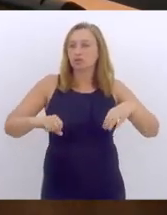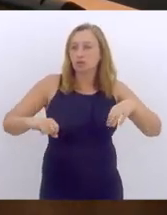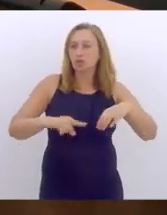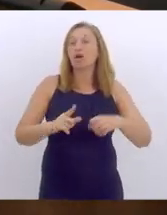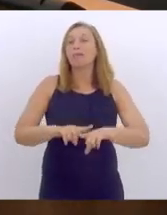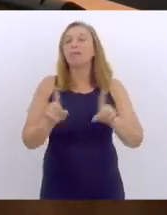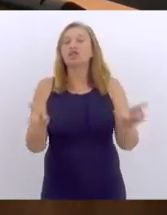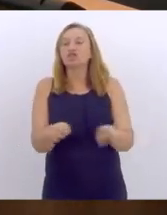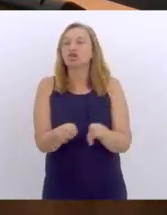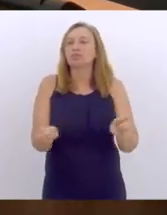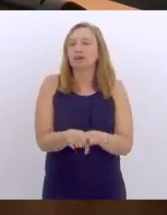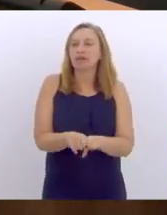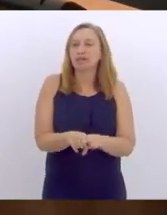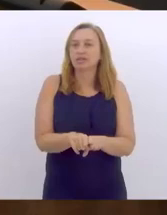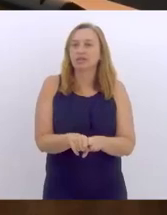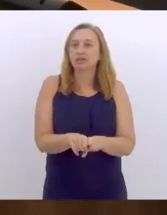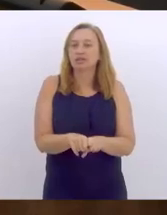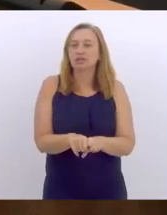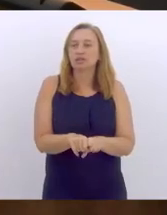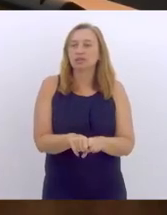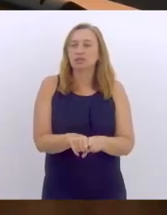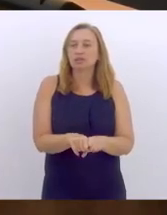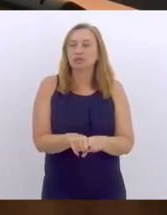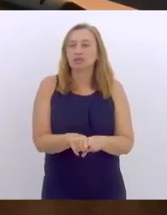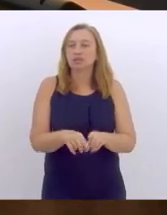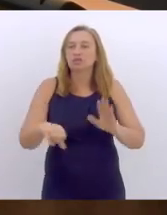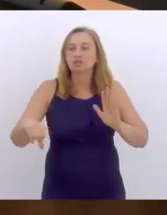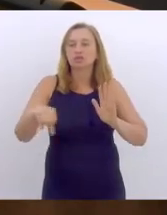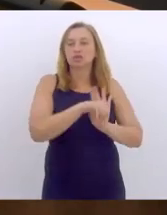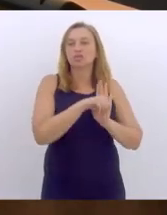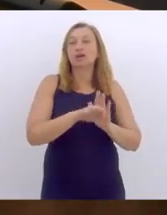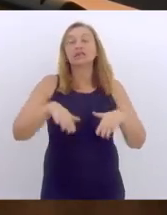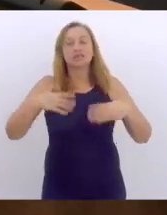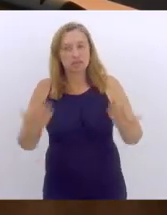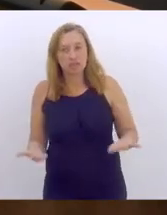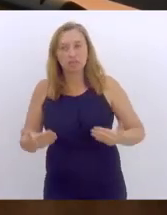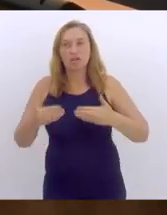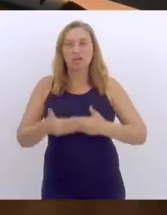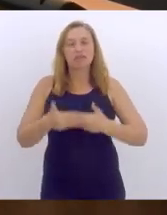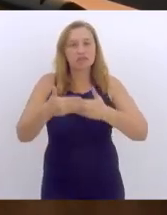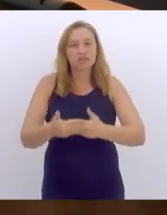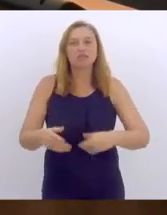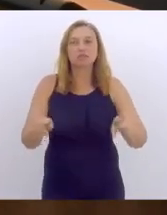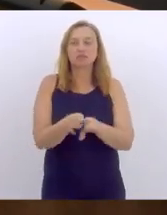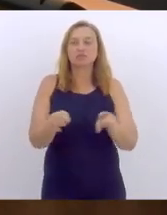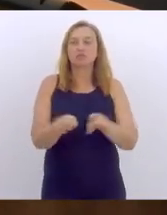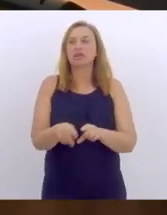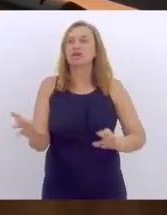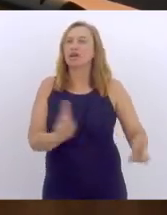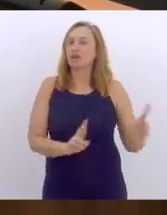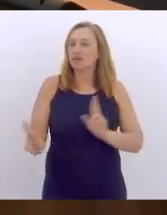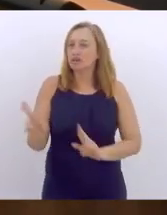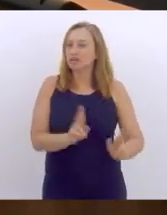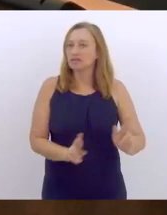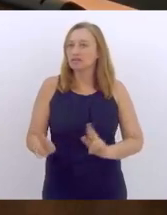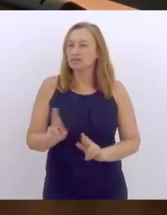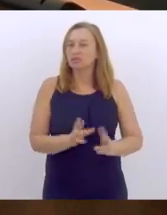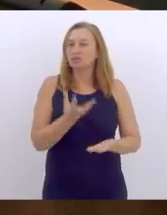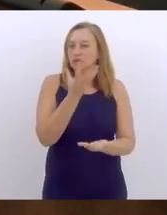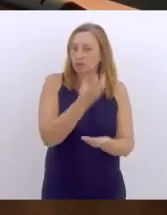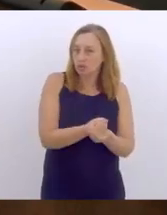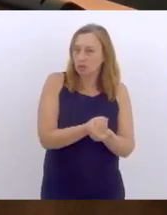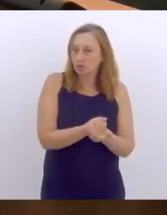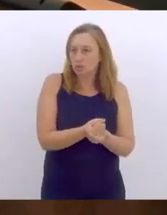também diante da tentativa de criminalização. Então, avançamos também com relação à questão do